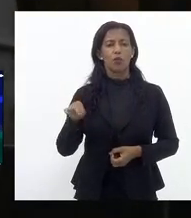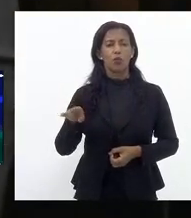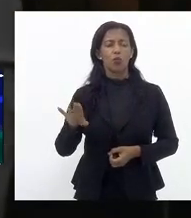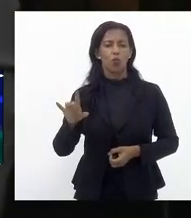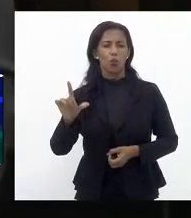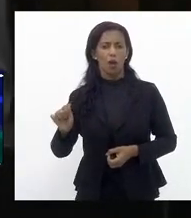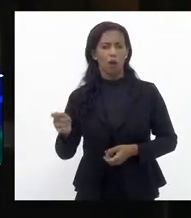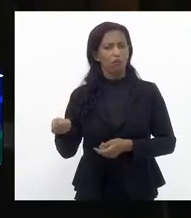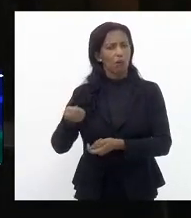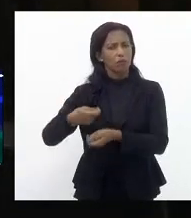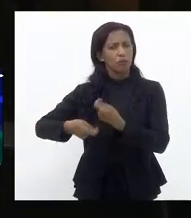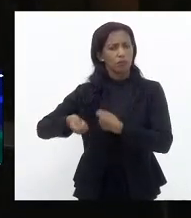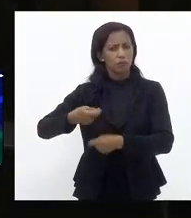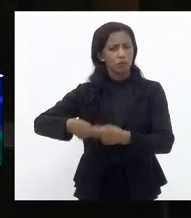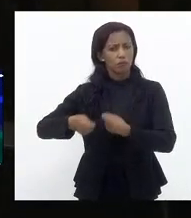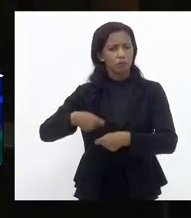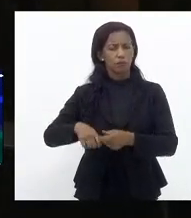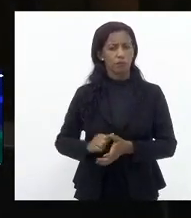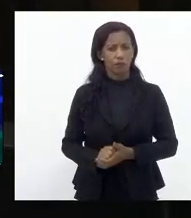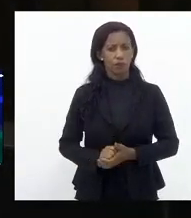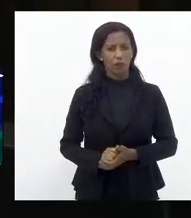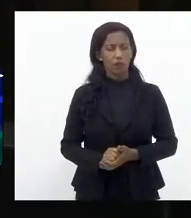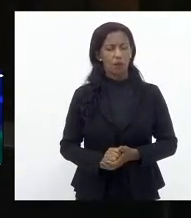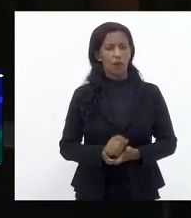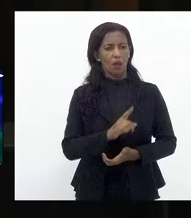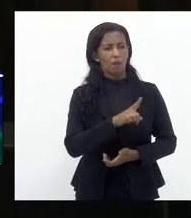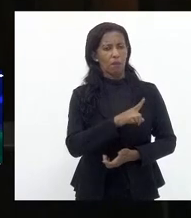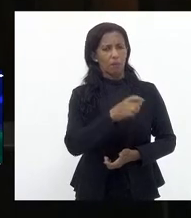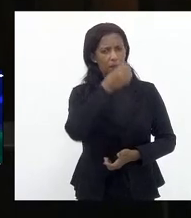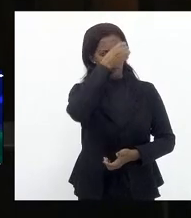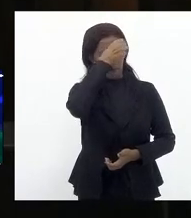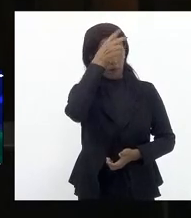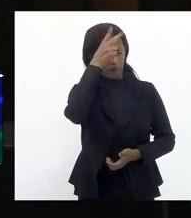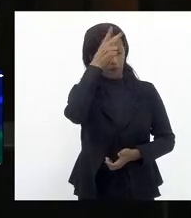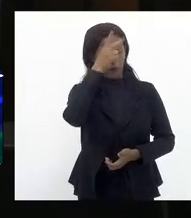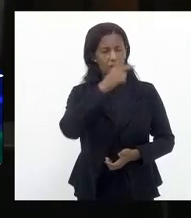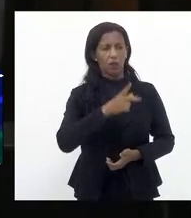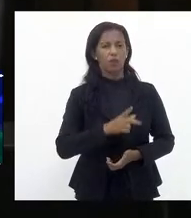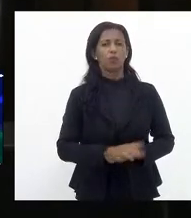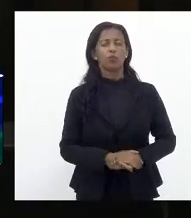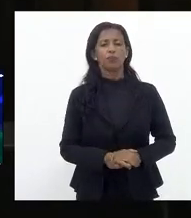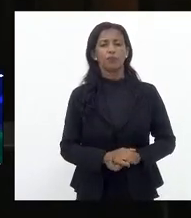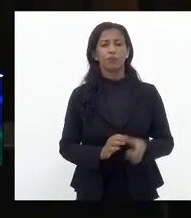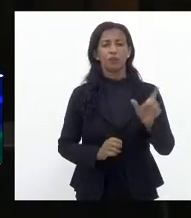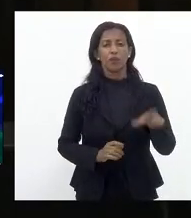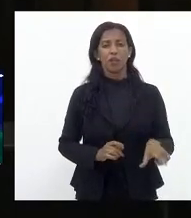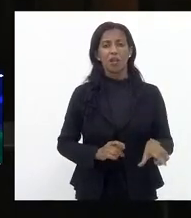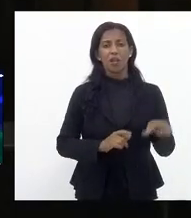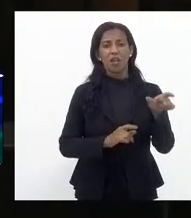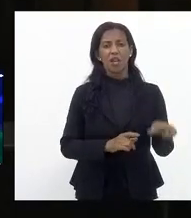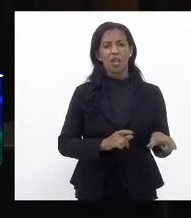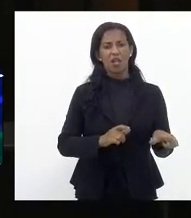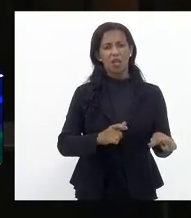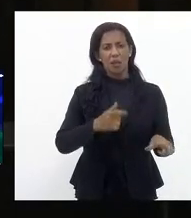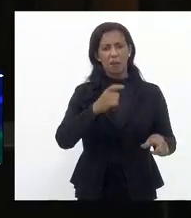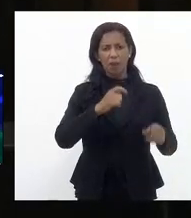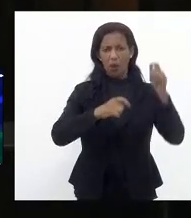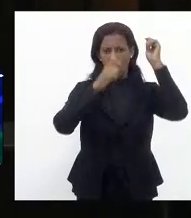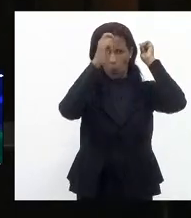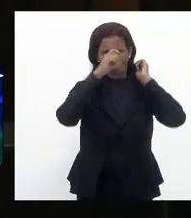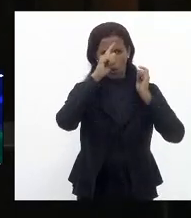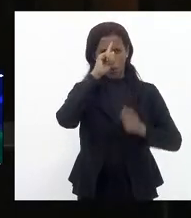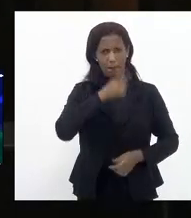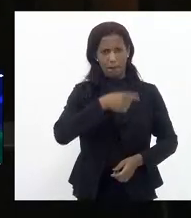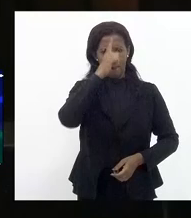administrado pelo desprefeito Léo Coutinho. Prefeito esse que quer praticar o coronelismo na